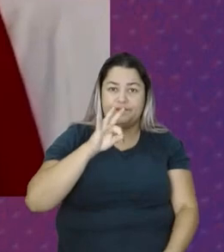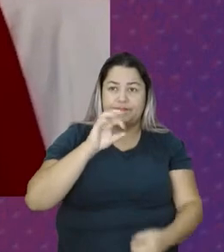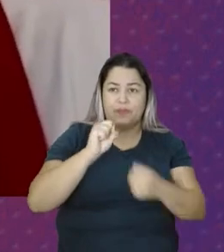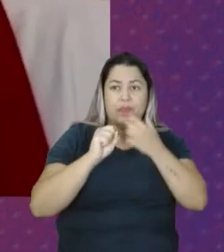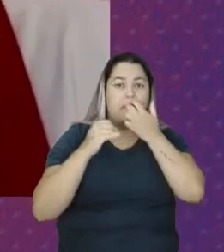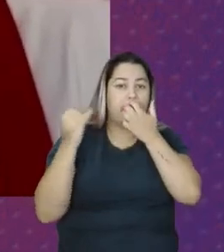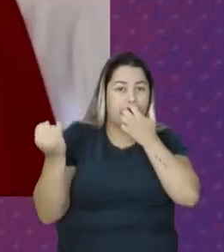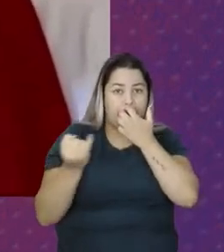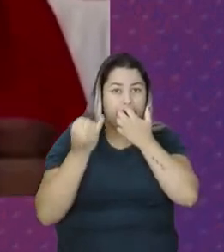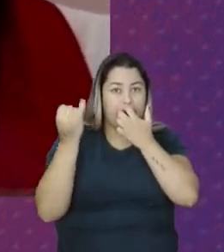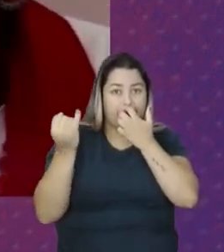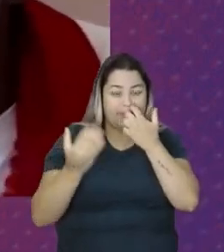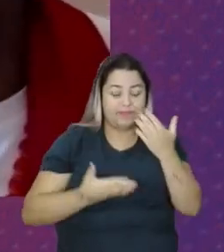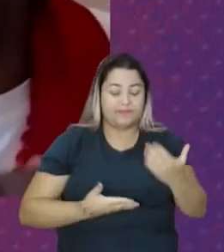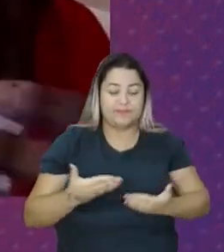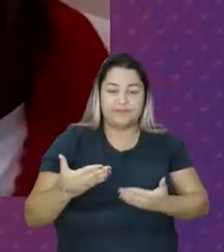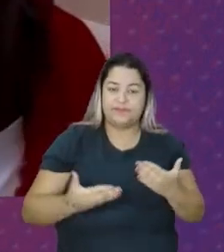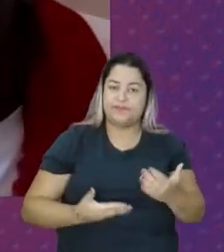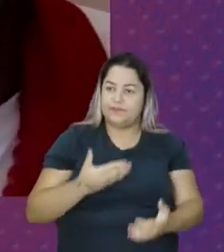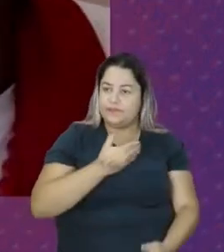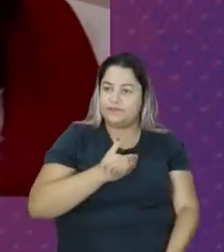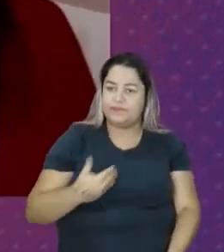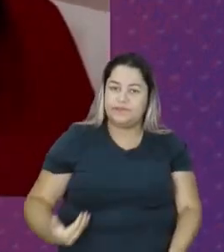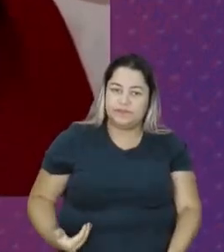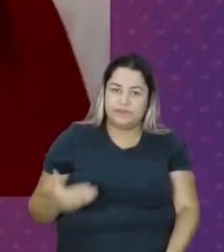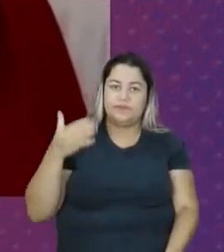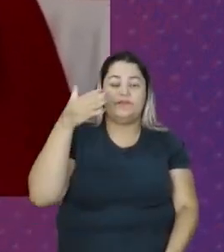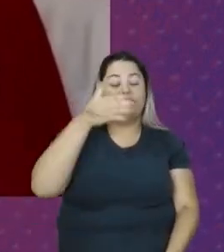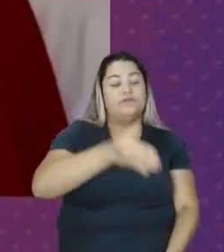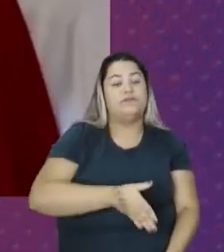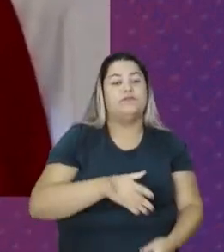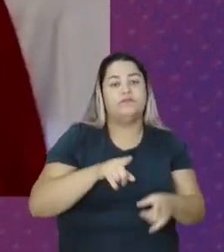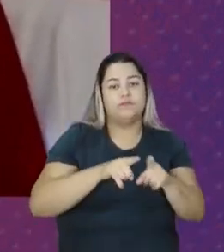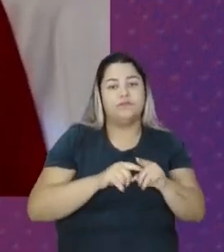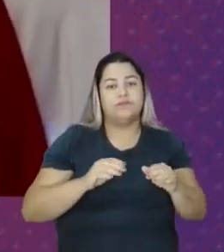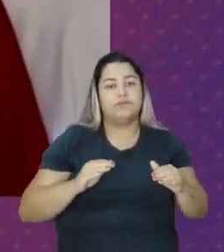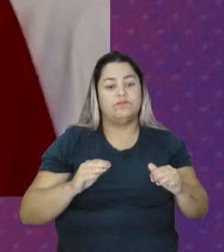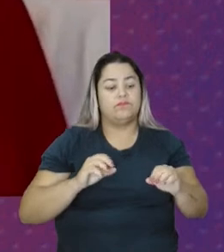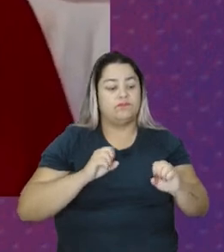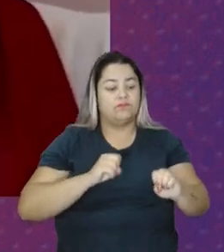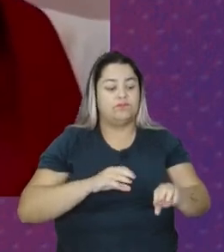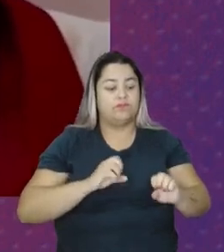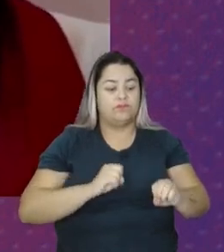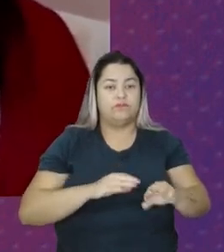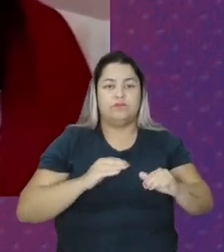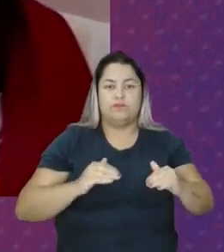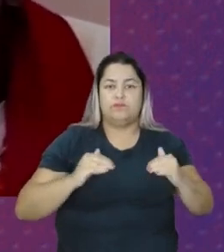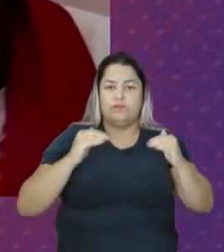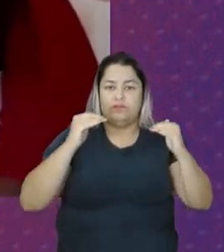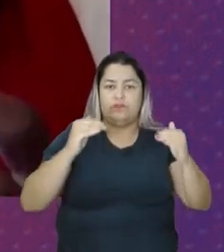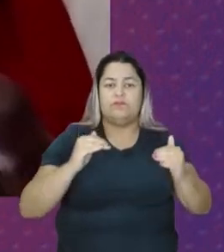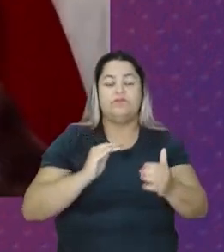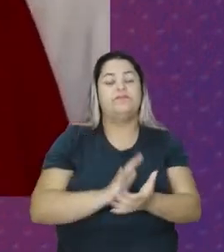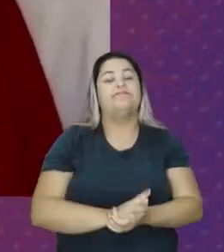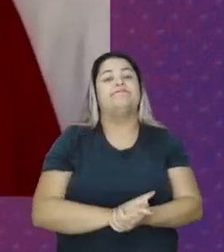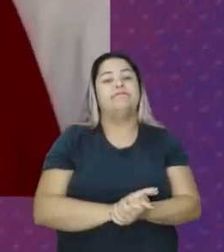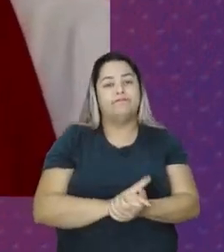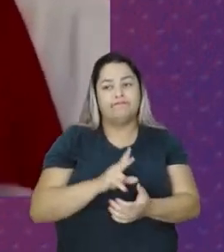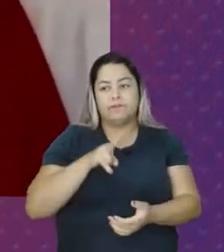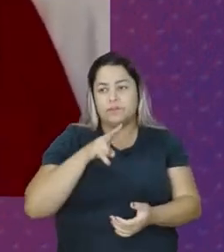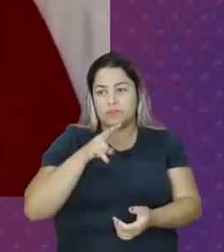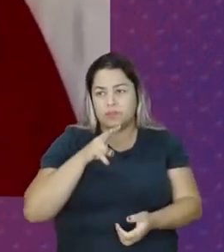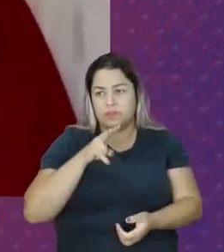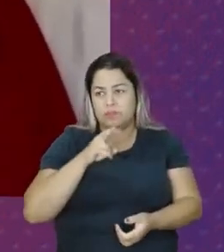é fundamental. Cotas para a entrada das pessoas no ensino superior é fundamental. Vai